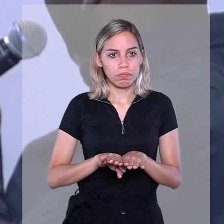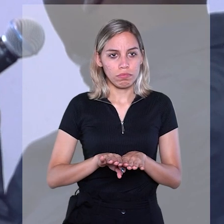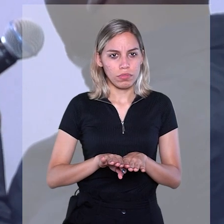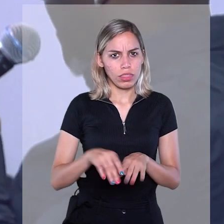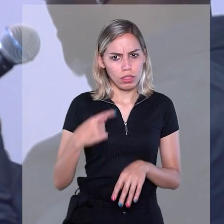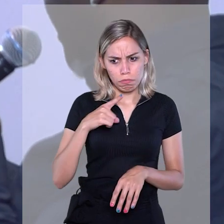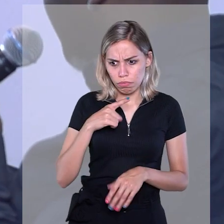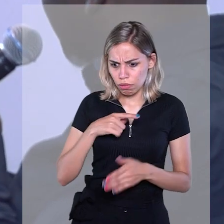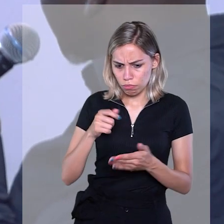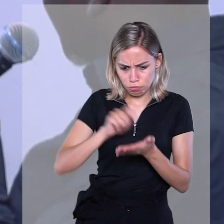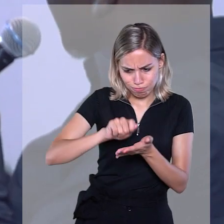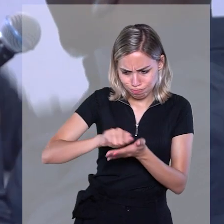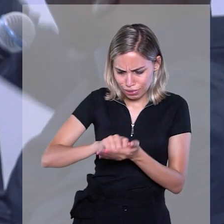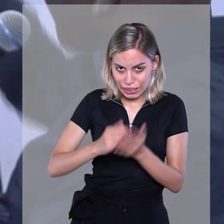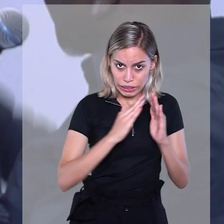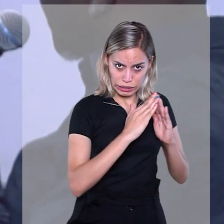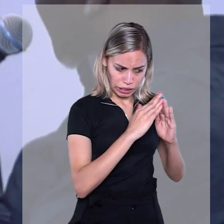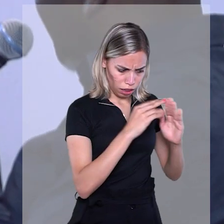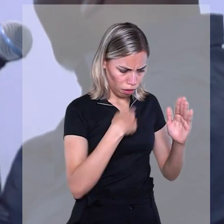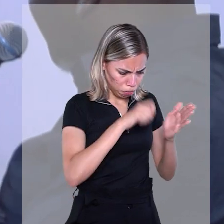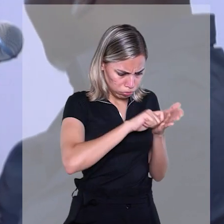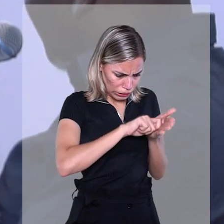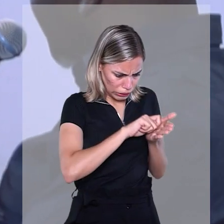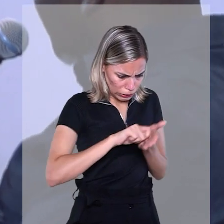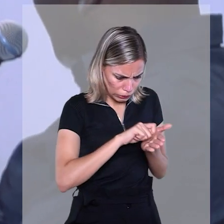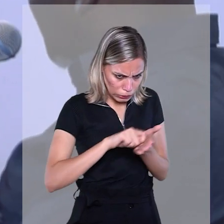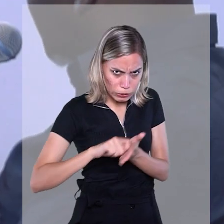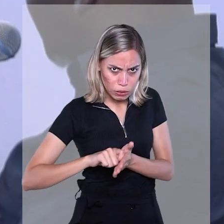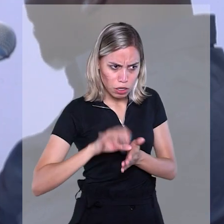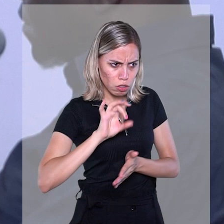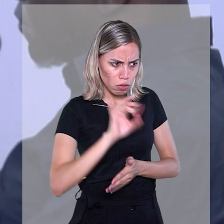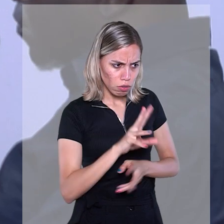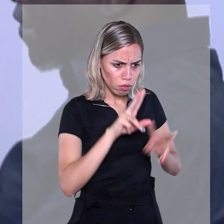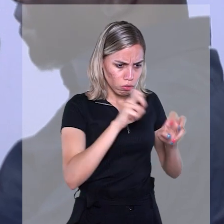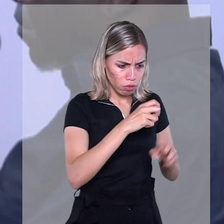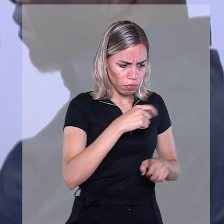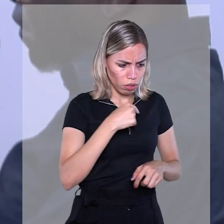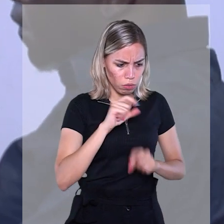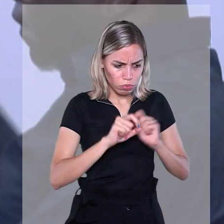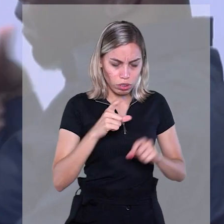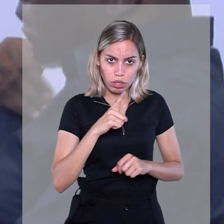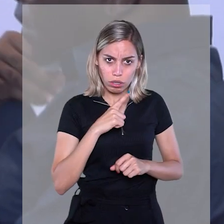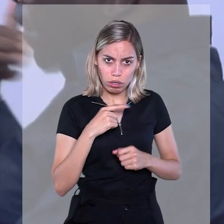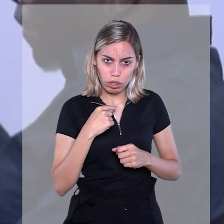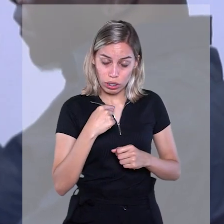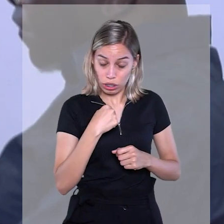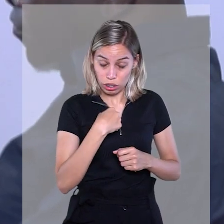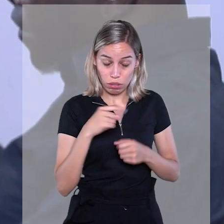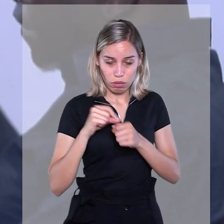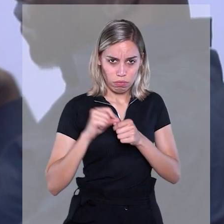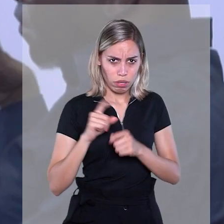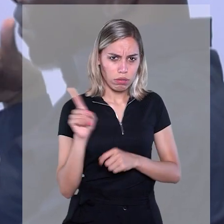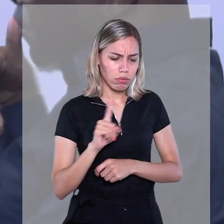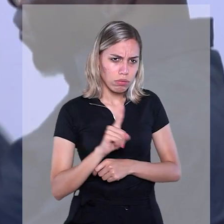que eu tenho em casa, que não é só acervo ligado à minha atividade criativa, mas também